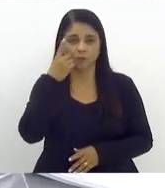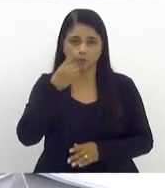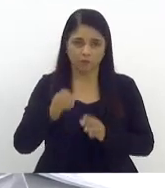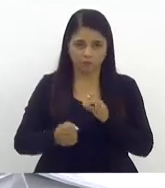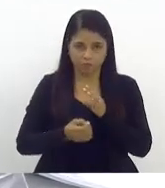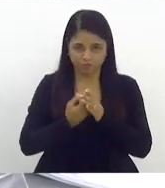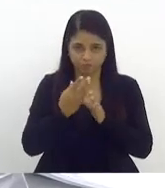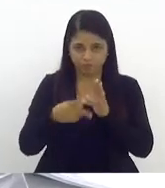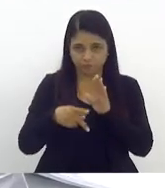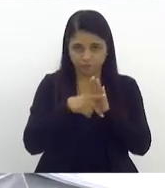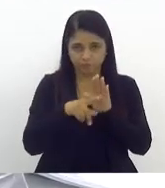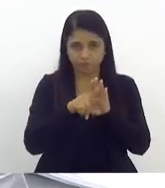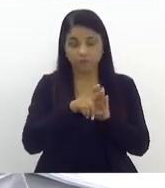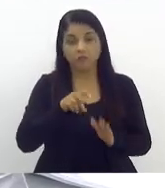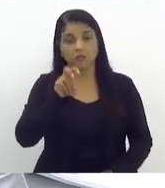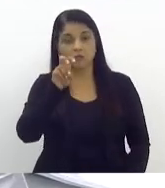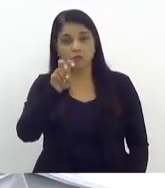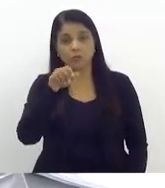E o 51